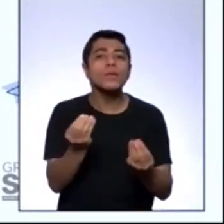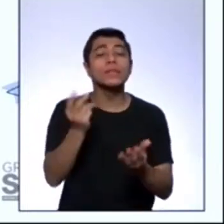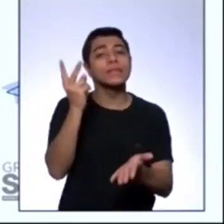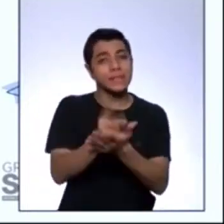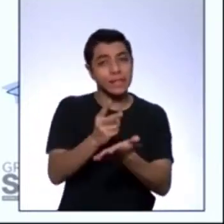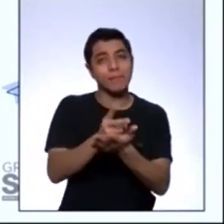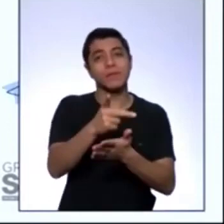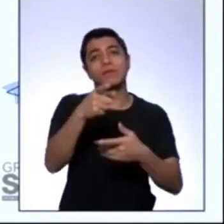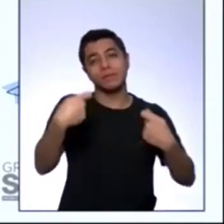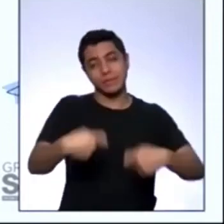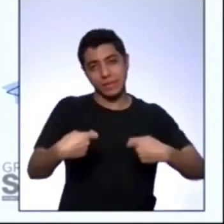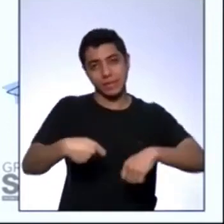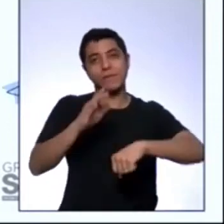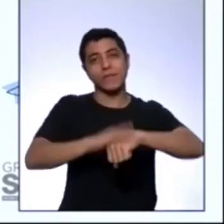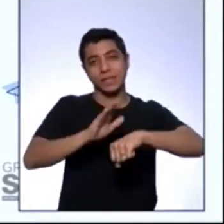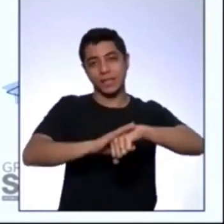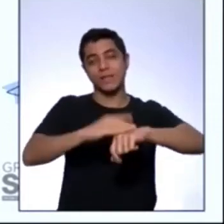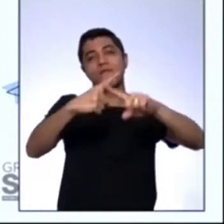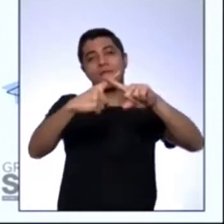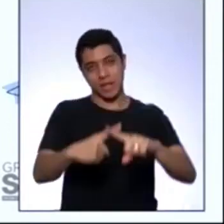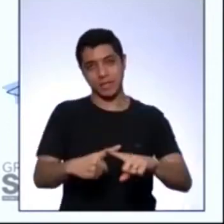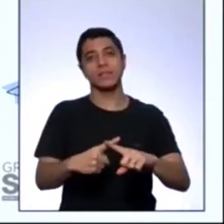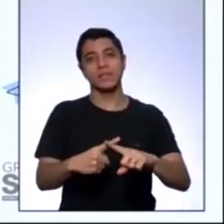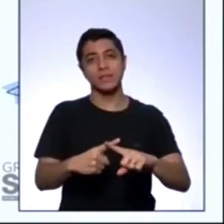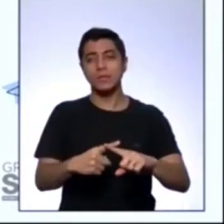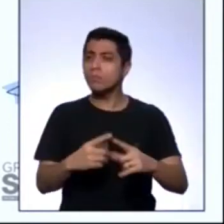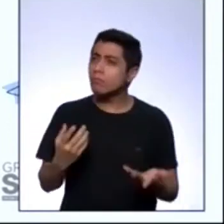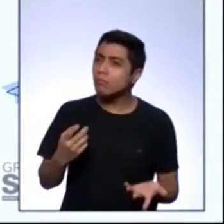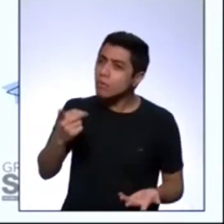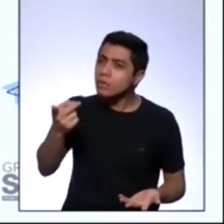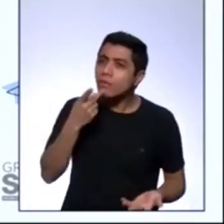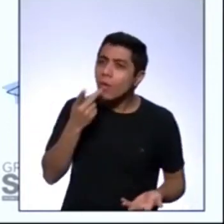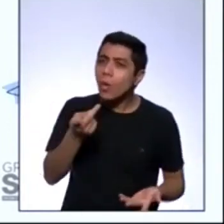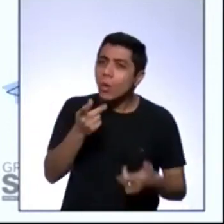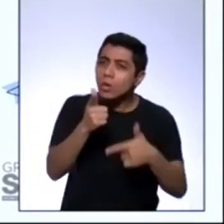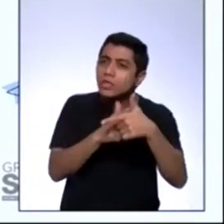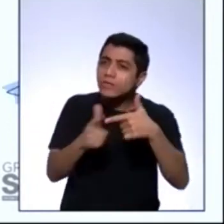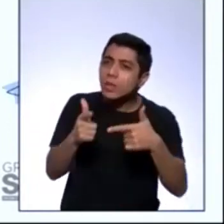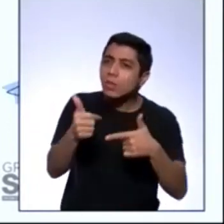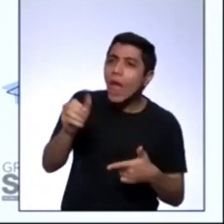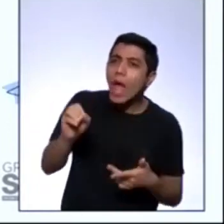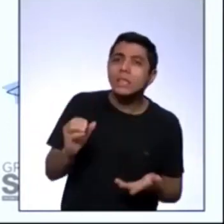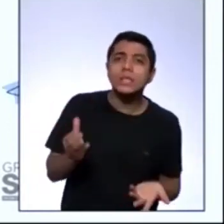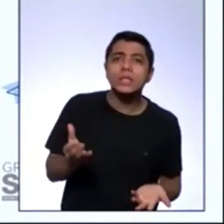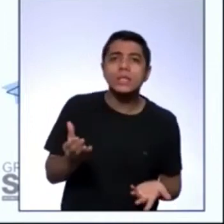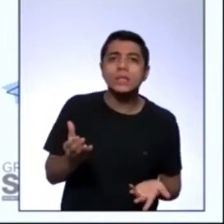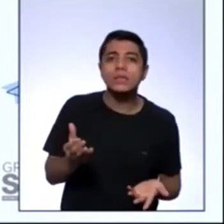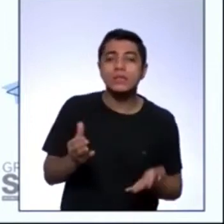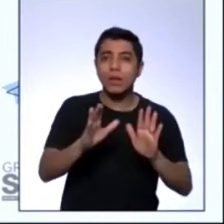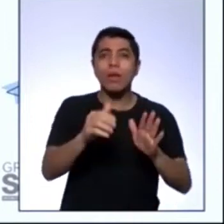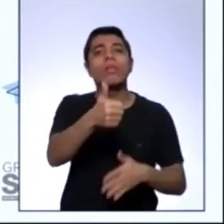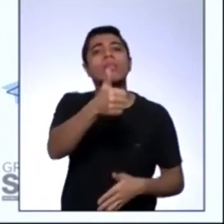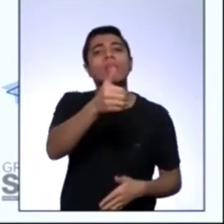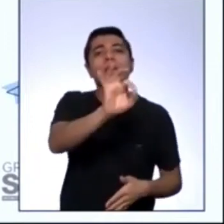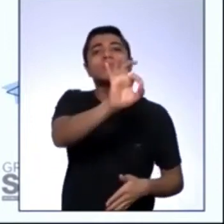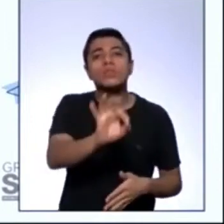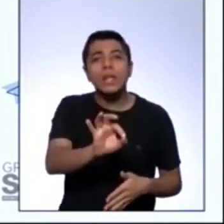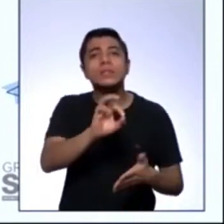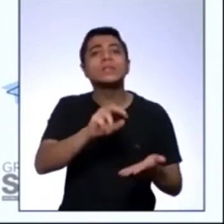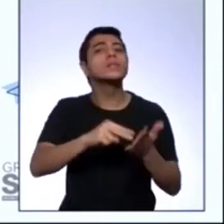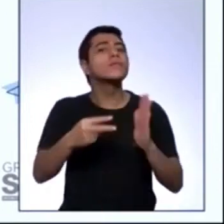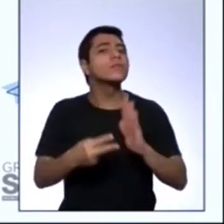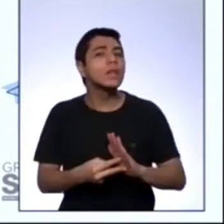vezes mas o Danielzinho você falou que ia só dividir por 10 10 por cento é só dividir por